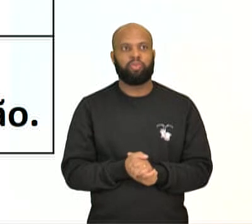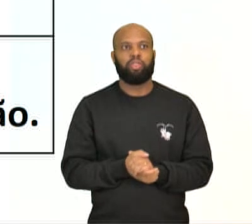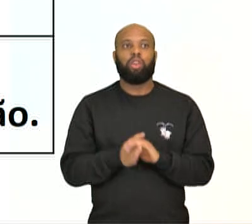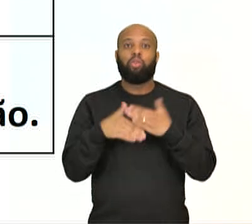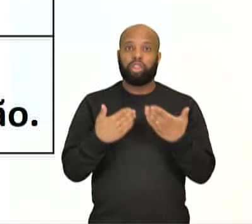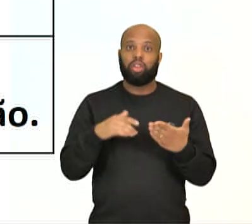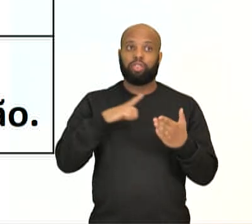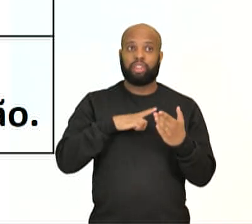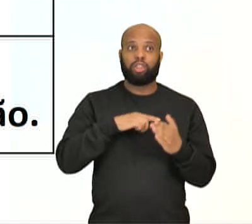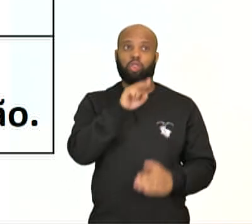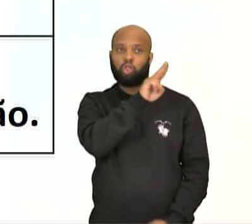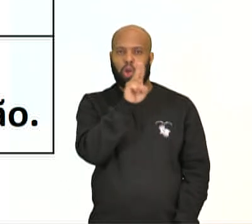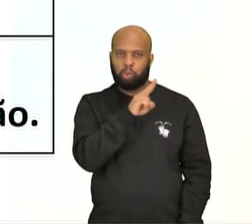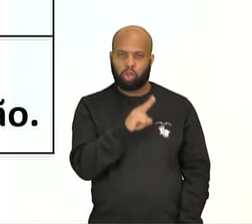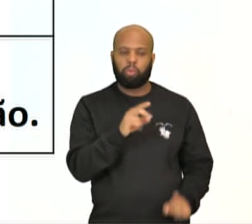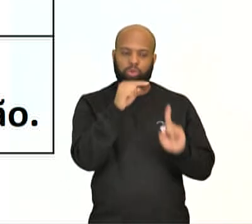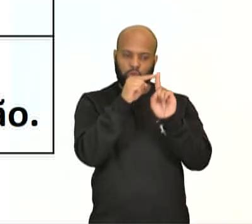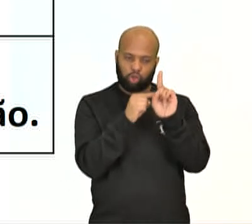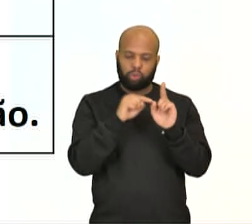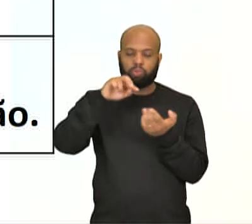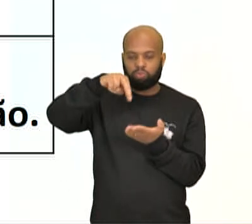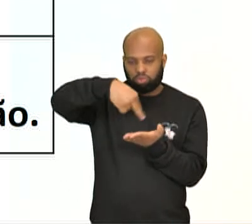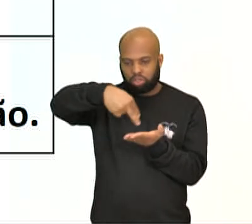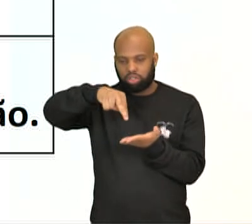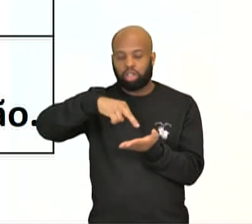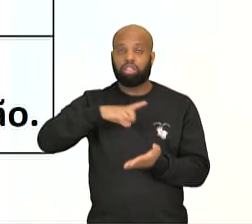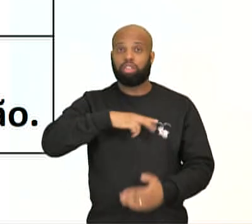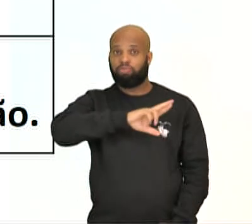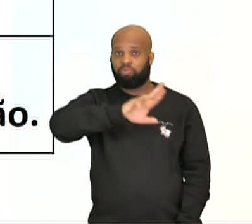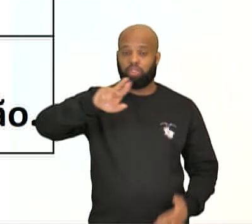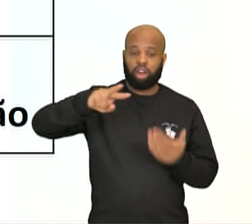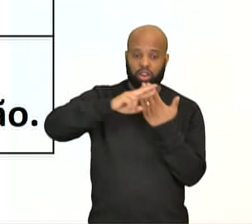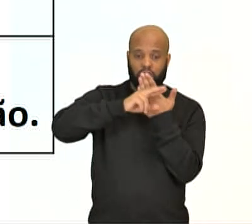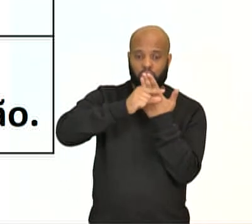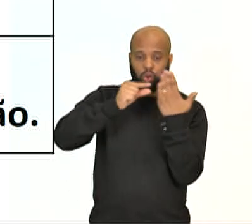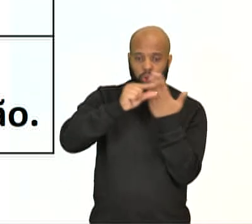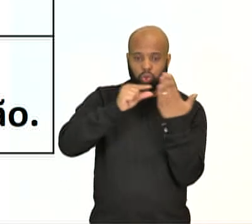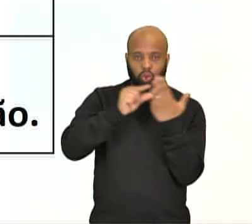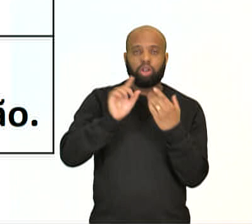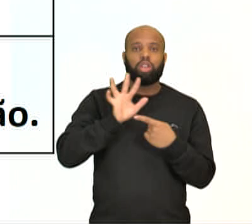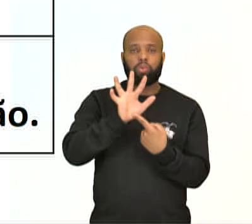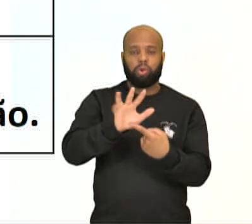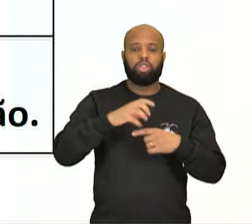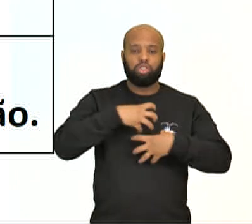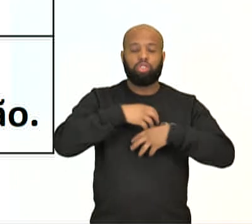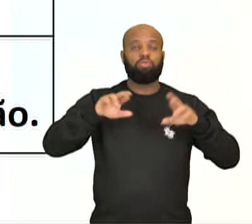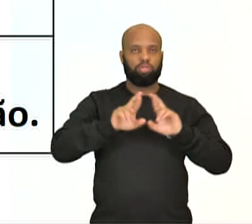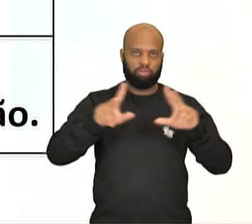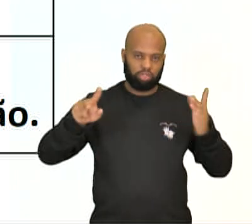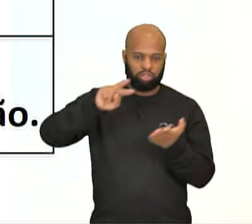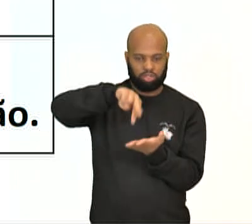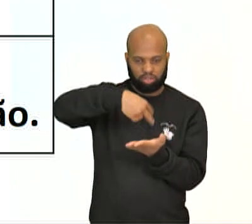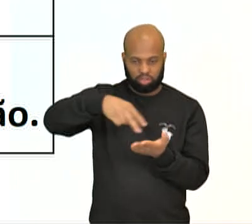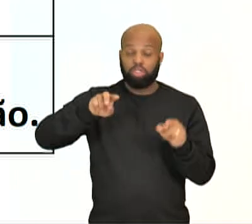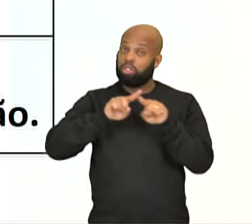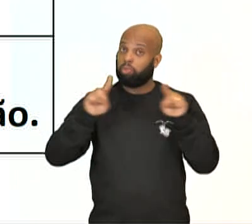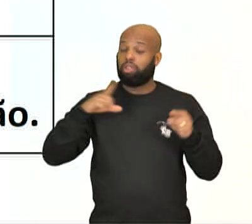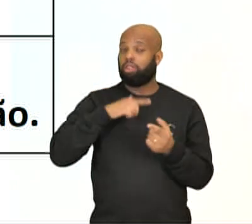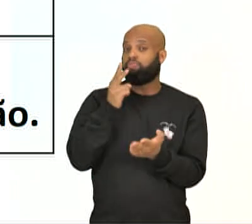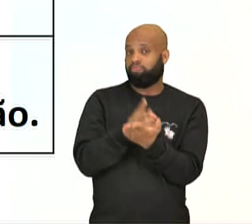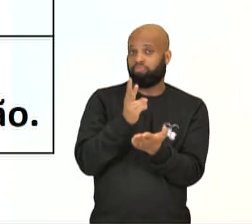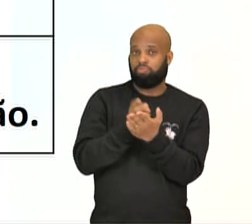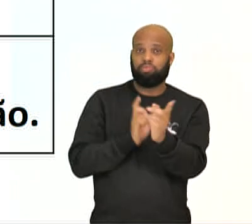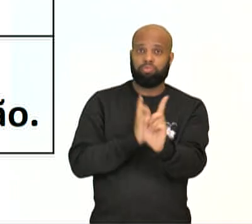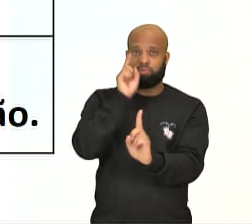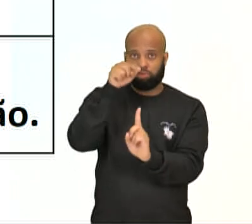A classificação da dança. Nós encontramos vários autores que classificam ela de maneiras diferentes, mas com o mesmo